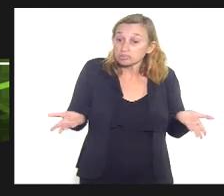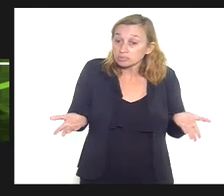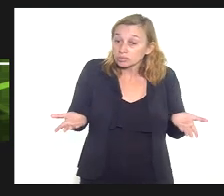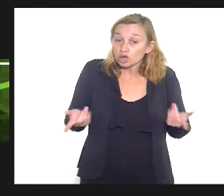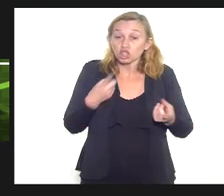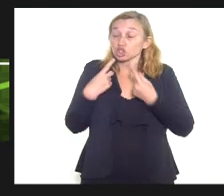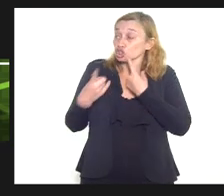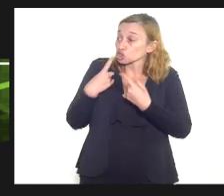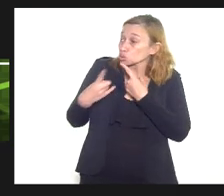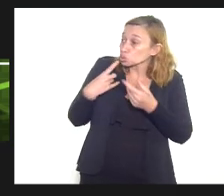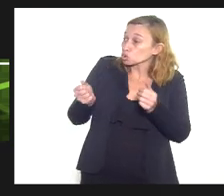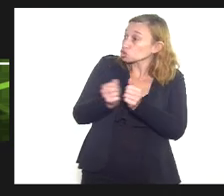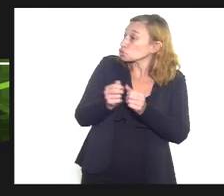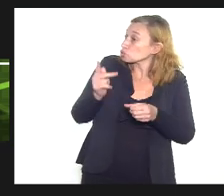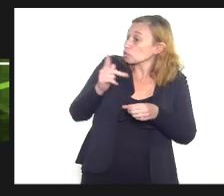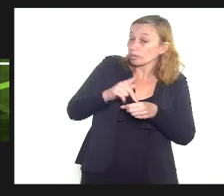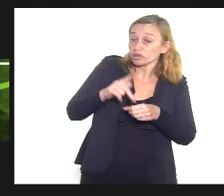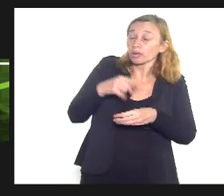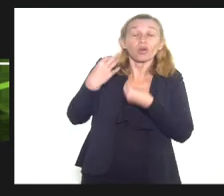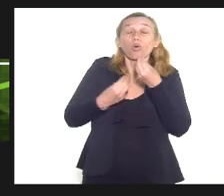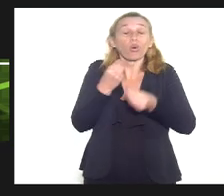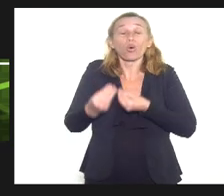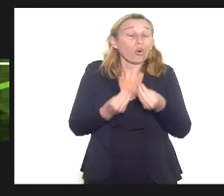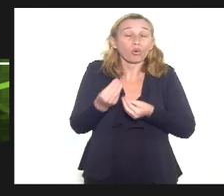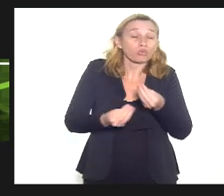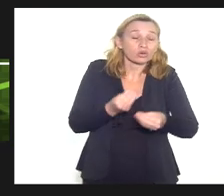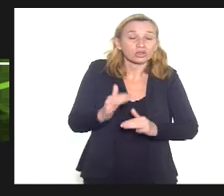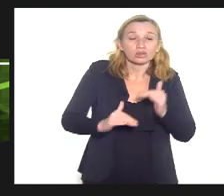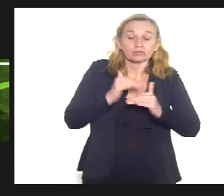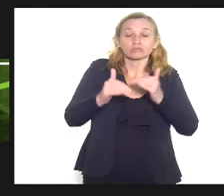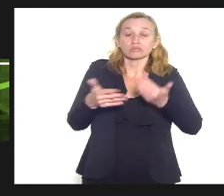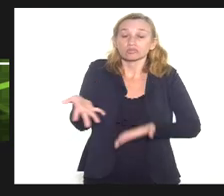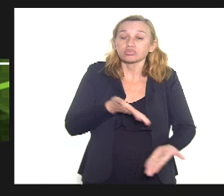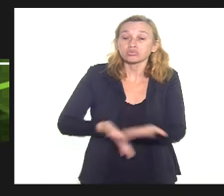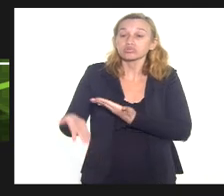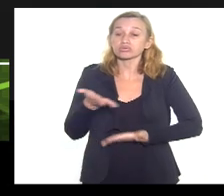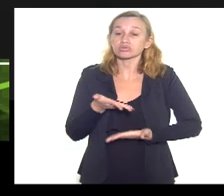discutem com a Petrobras. Como se dá esse processo nessa parceria, Paulo?